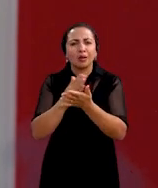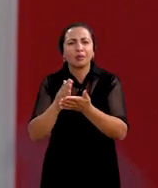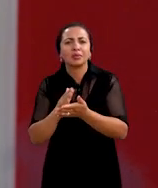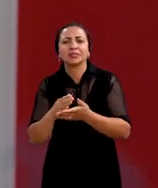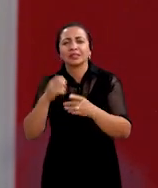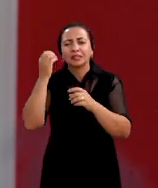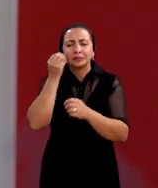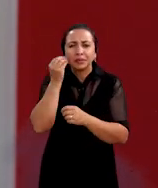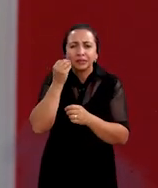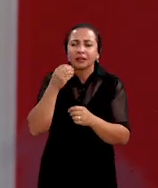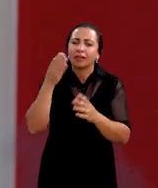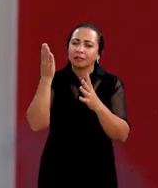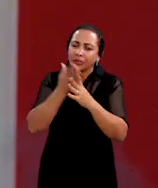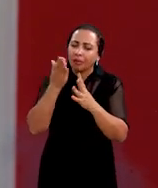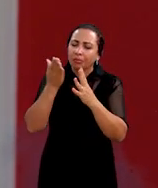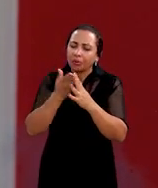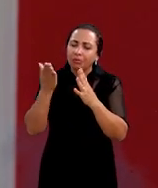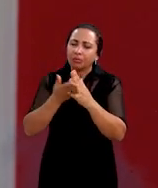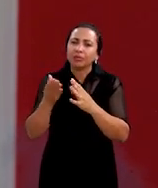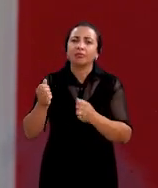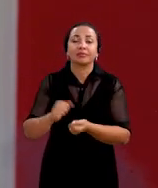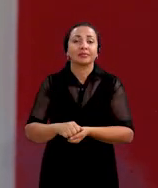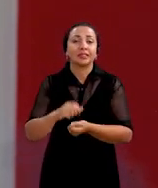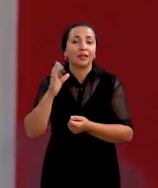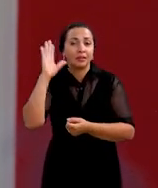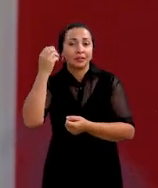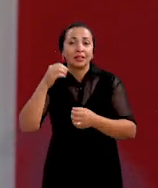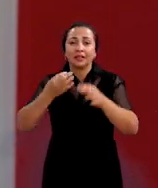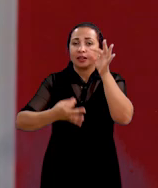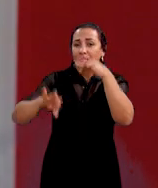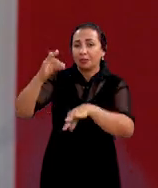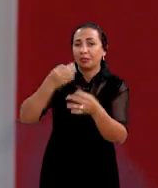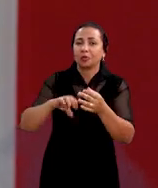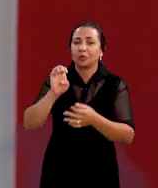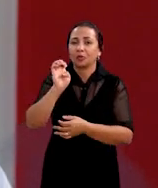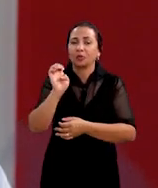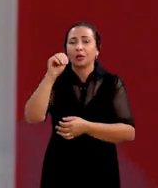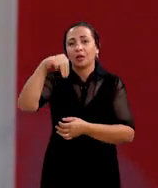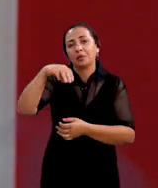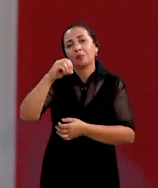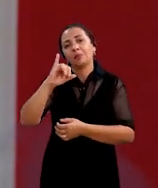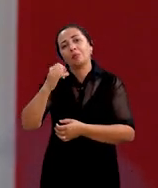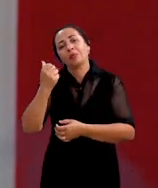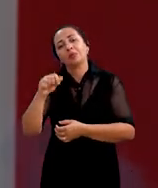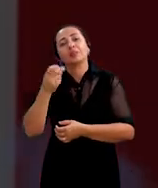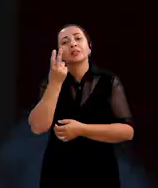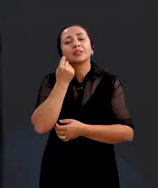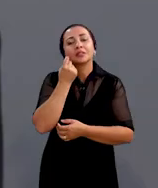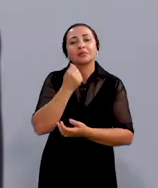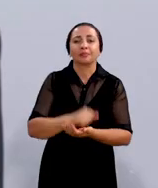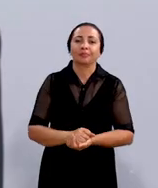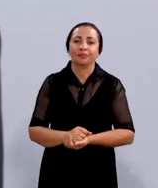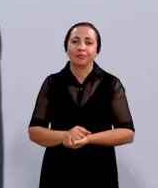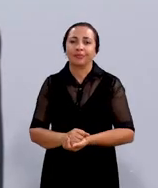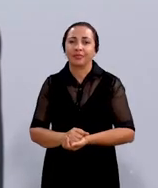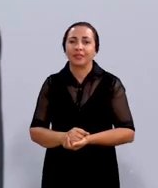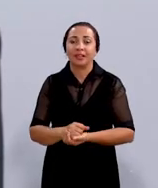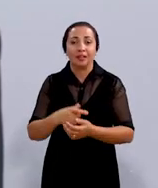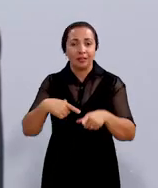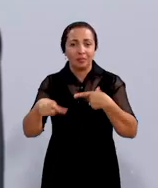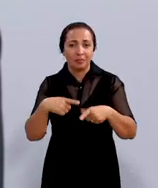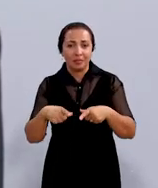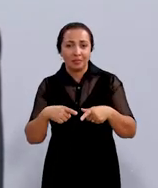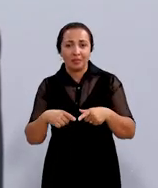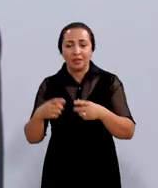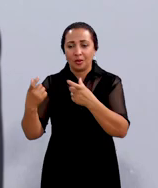várias sessões distintas de experimentação que aconteciam dentro do ambulatório do Hemossi em Fortaleza. A gente trabalhava na parte